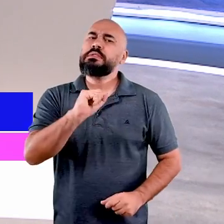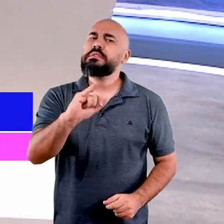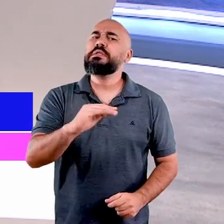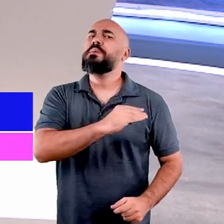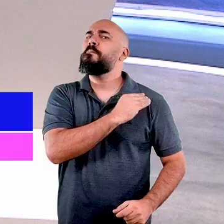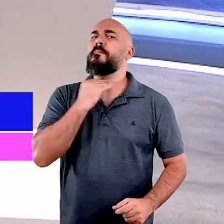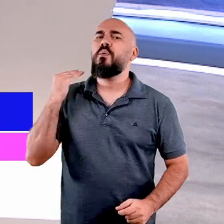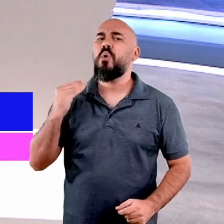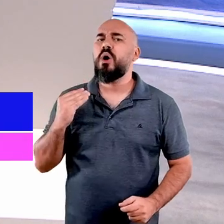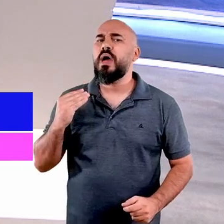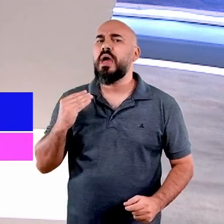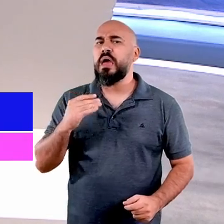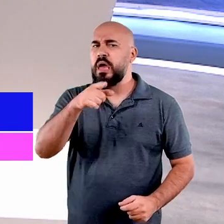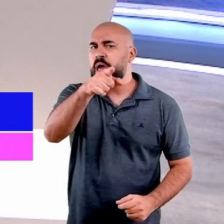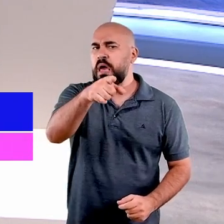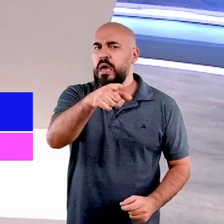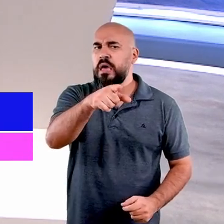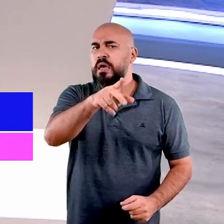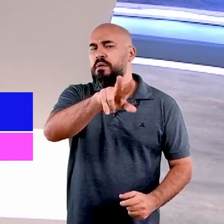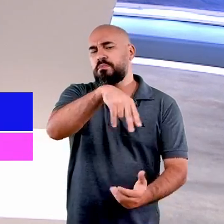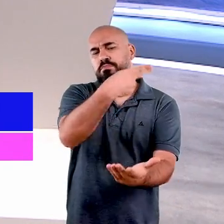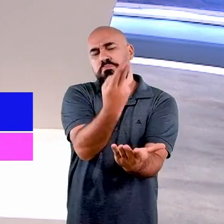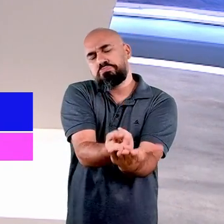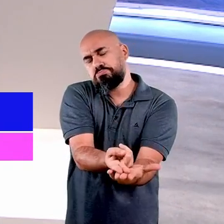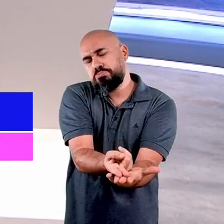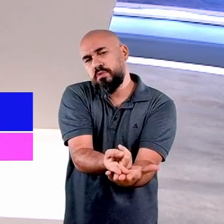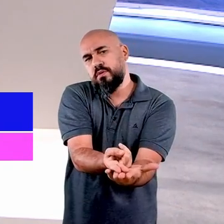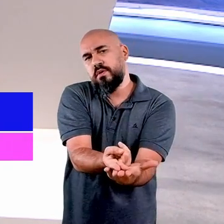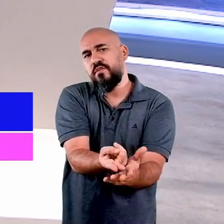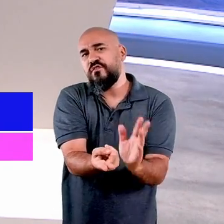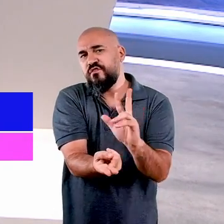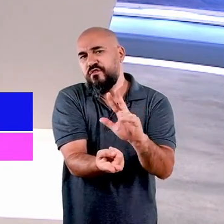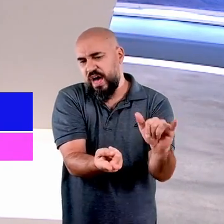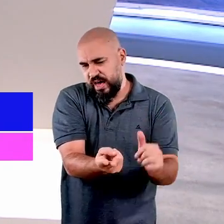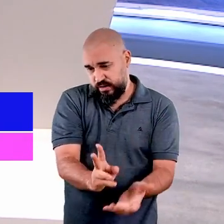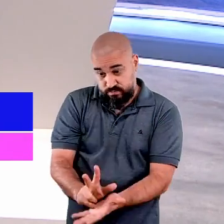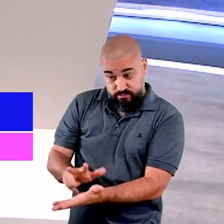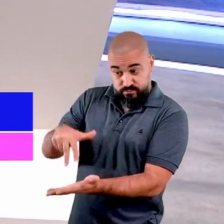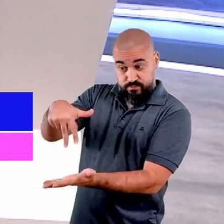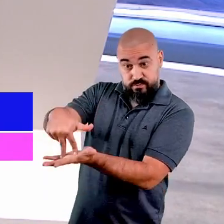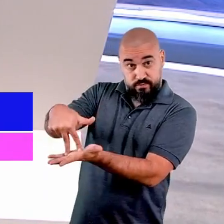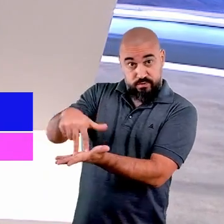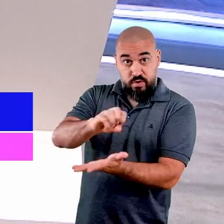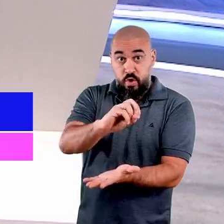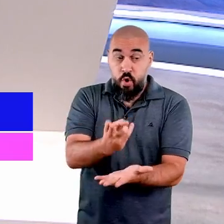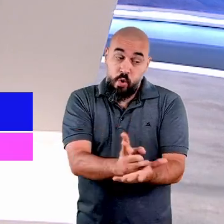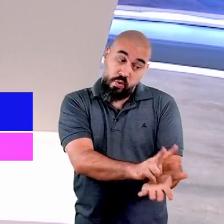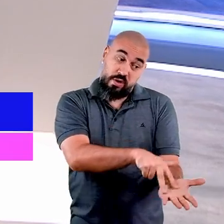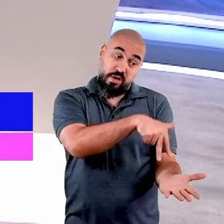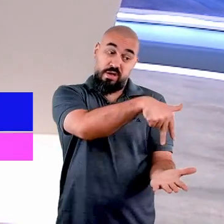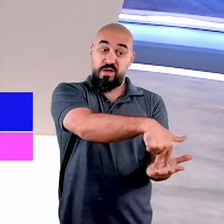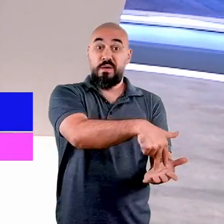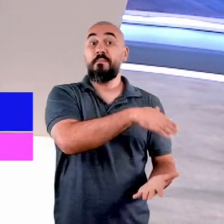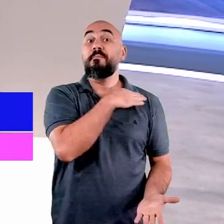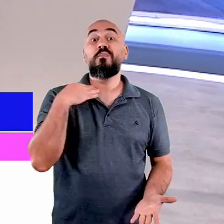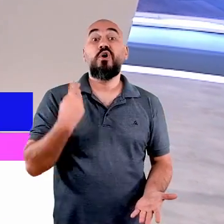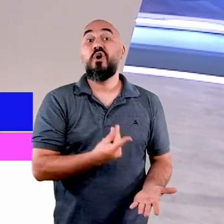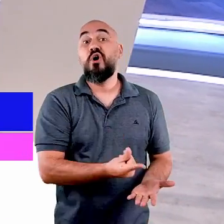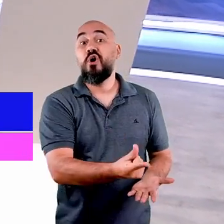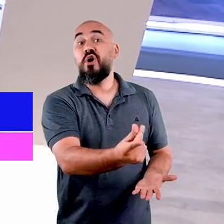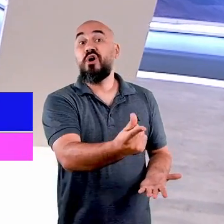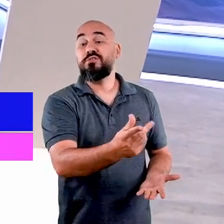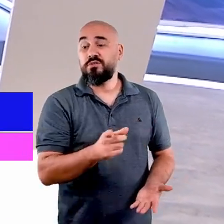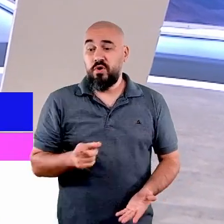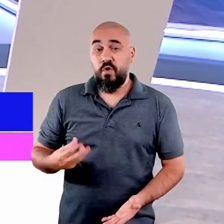está fazendo agora para participar da ressurreição da vida? Qual decisão você tem